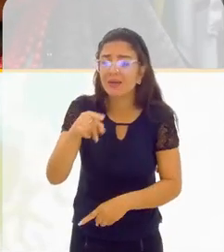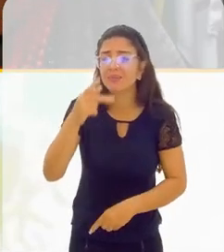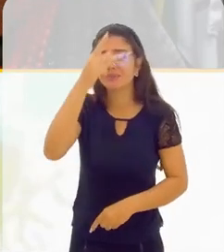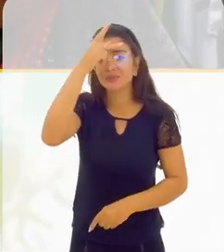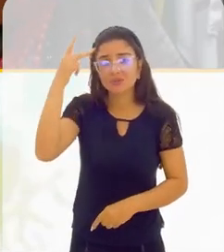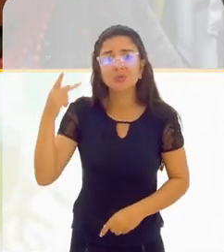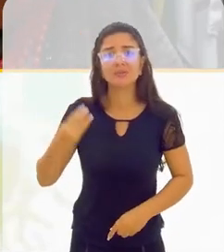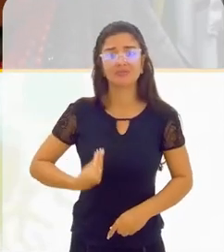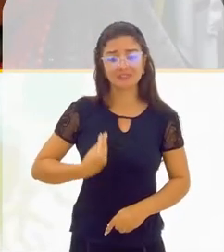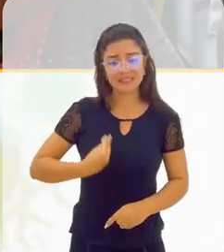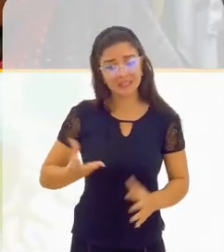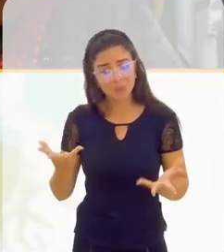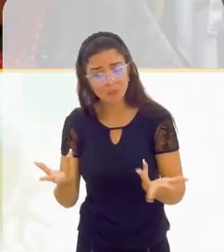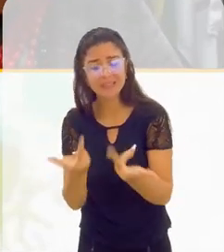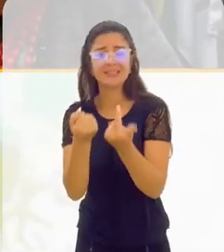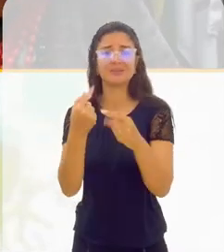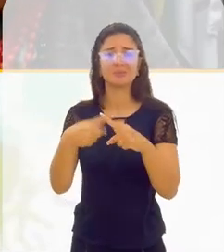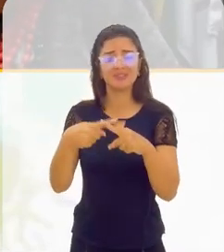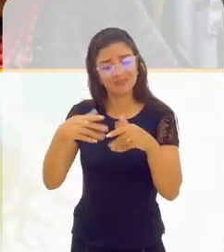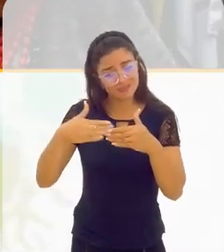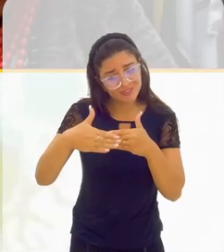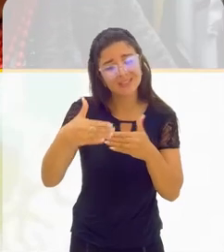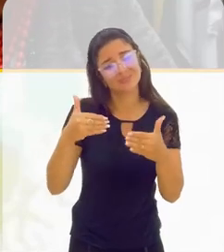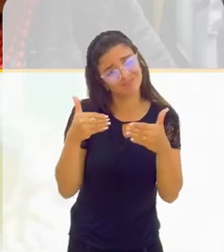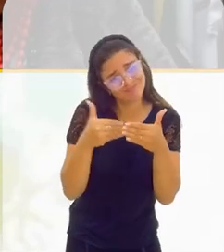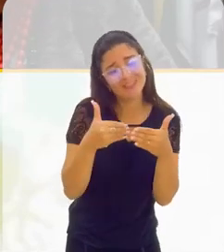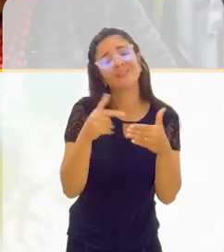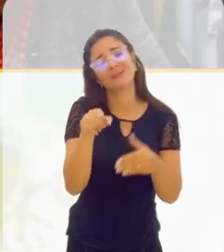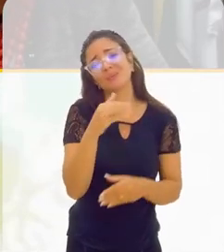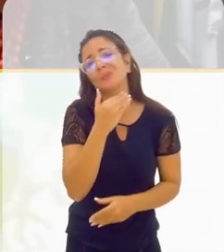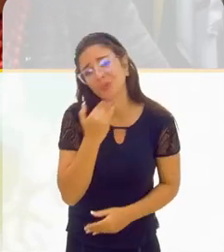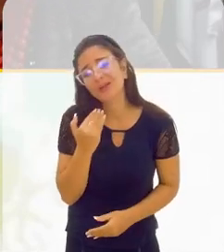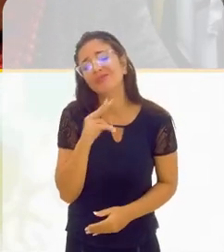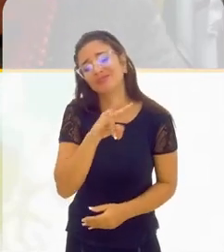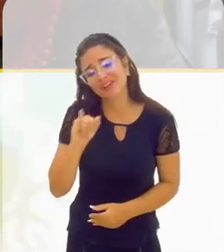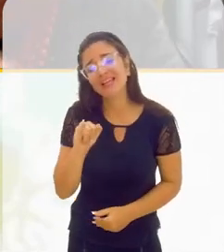muito melhor de vida naquele tempo